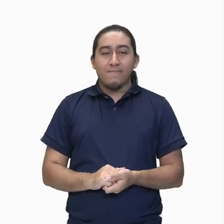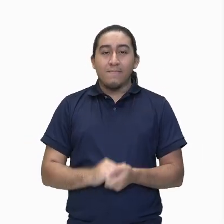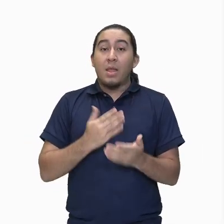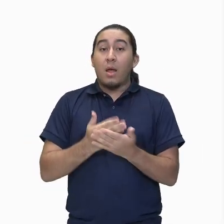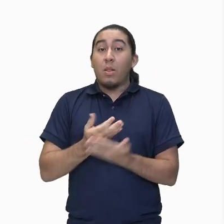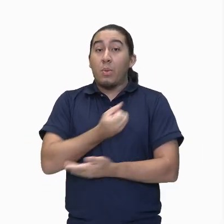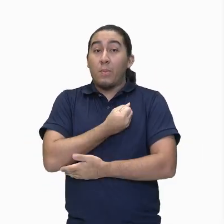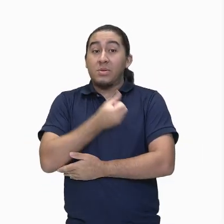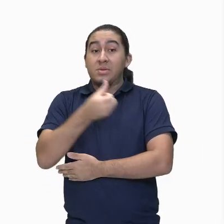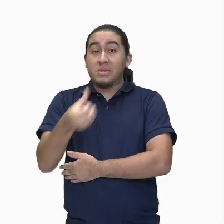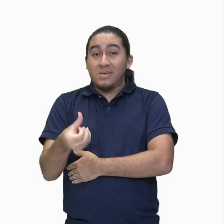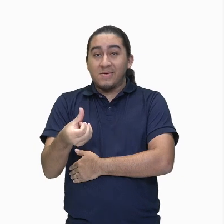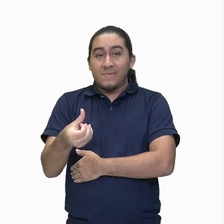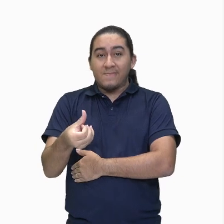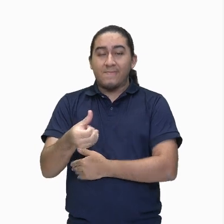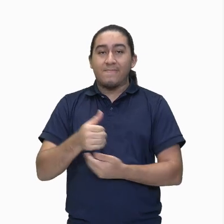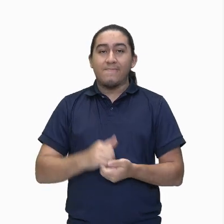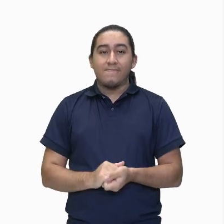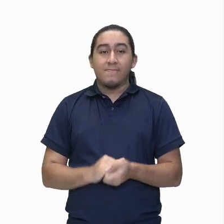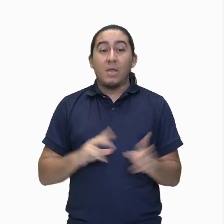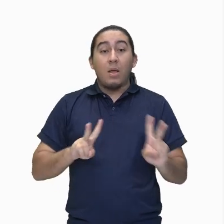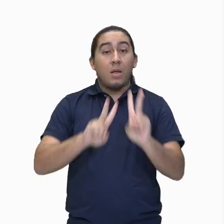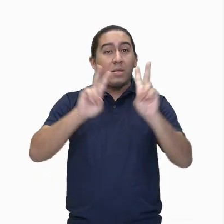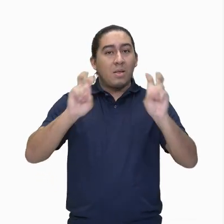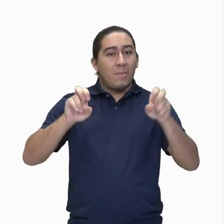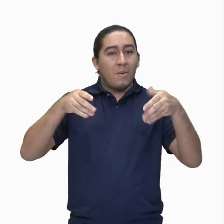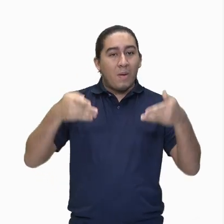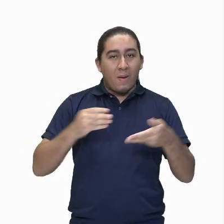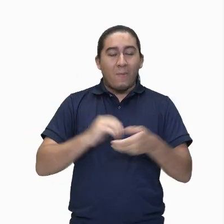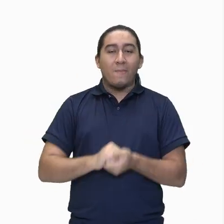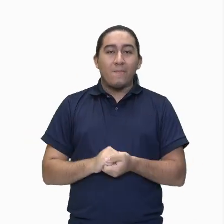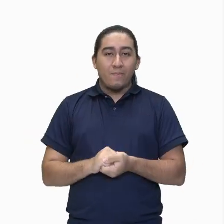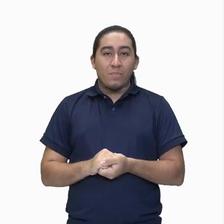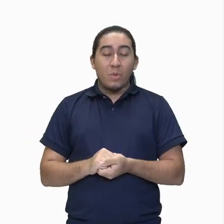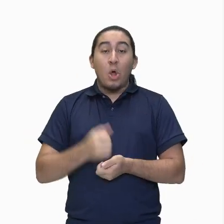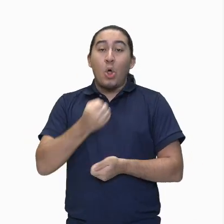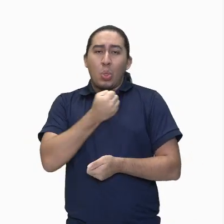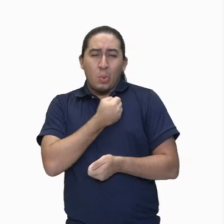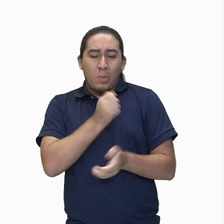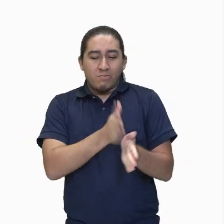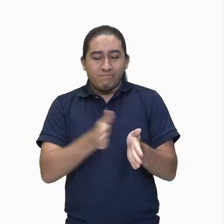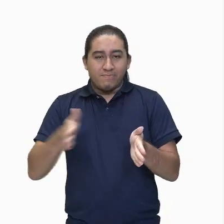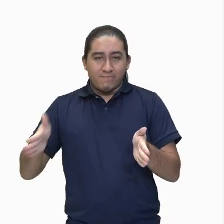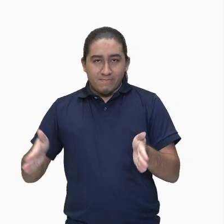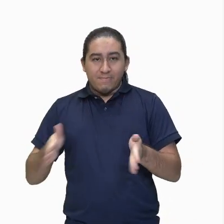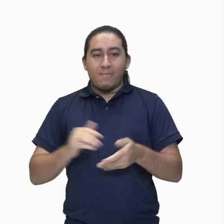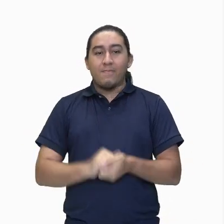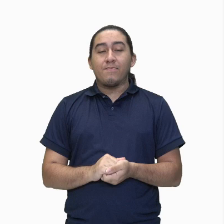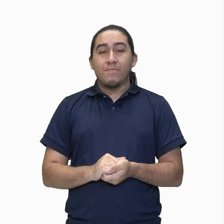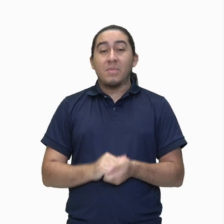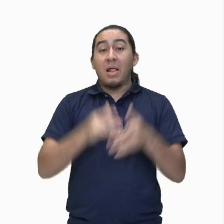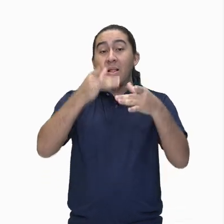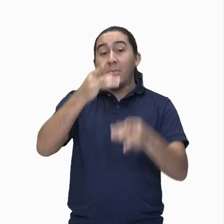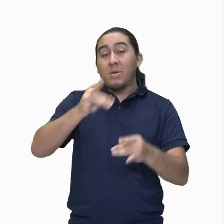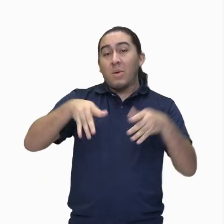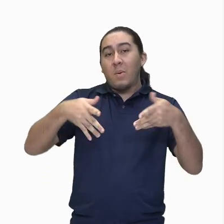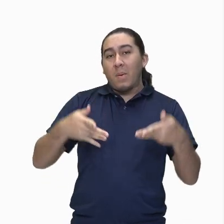Aula de número 6, objeto de conhecimento, números naturais e o